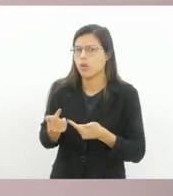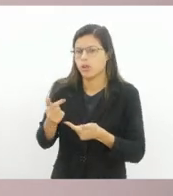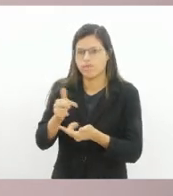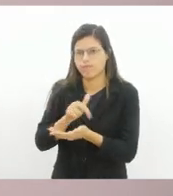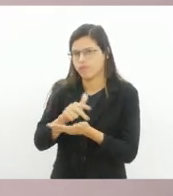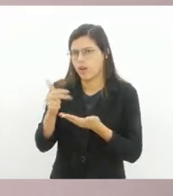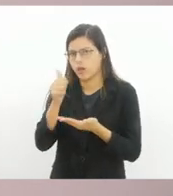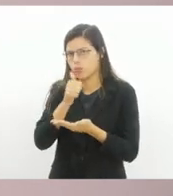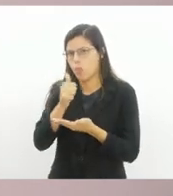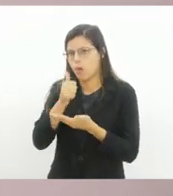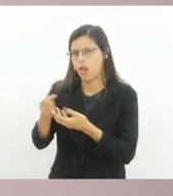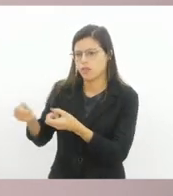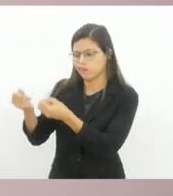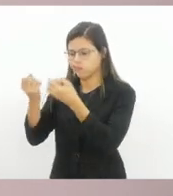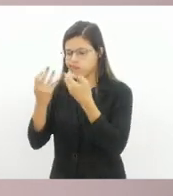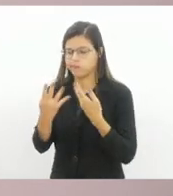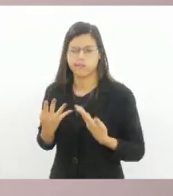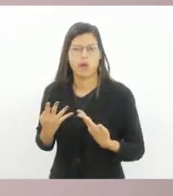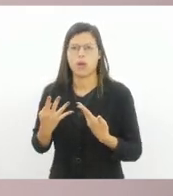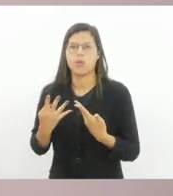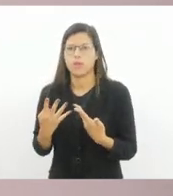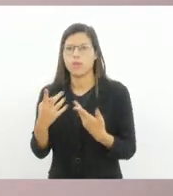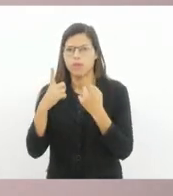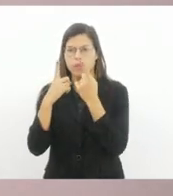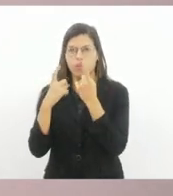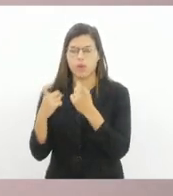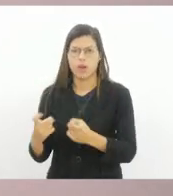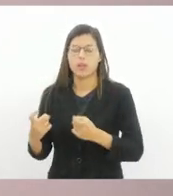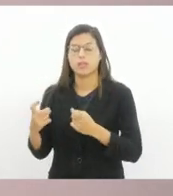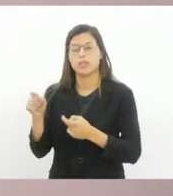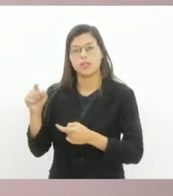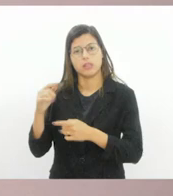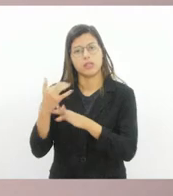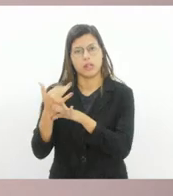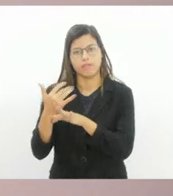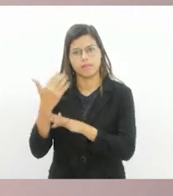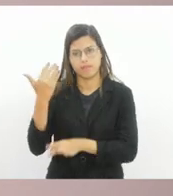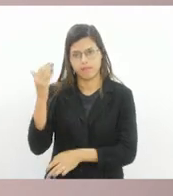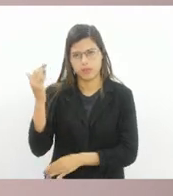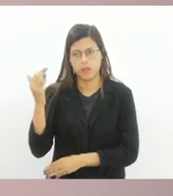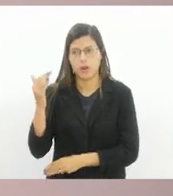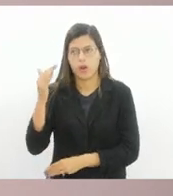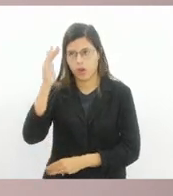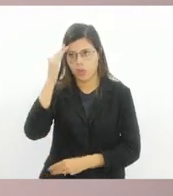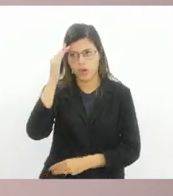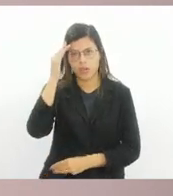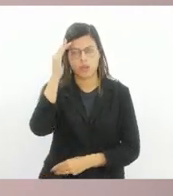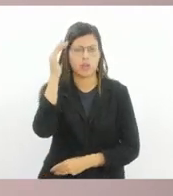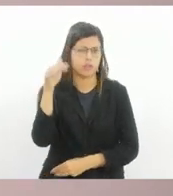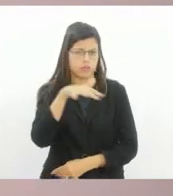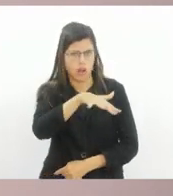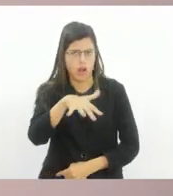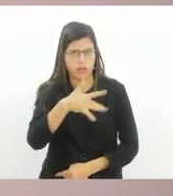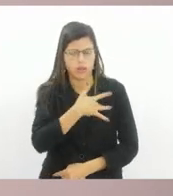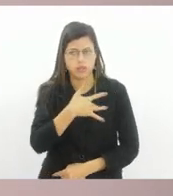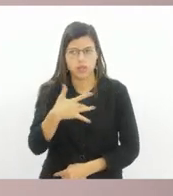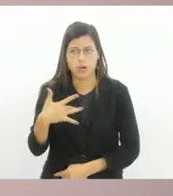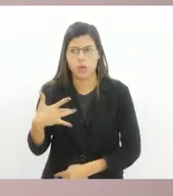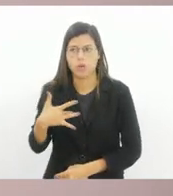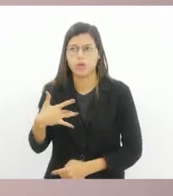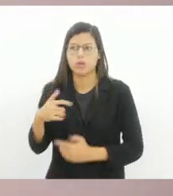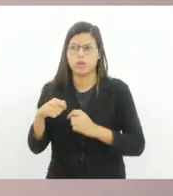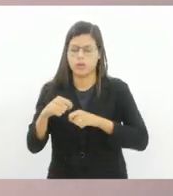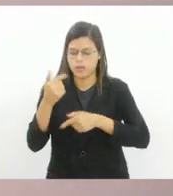vítimas de violência sexual na cidade, dizer... que eu entendo das companheiras da área da saúde, também fazendo o